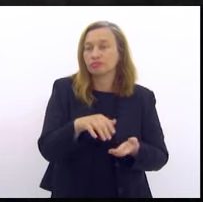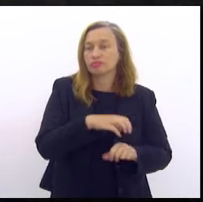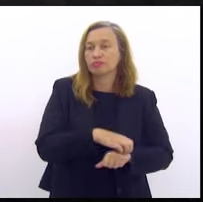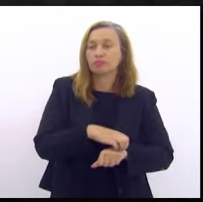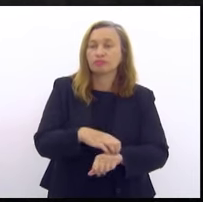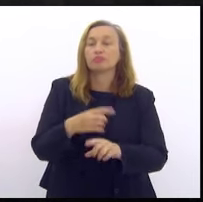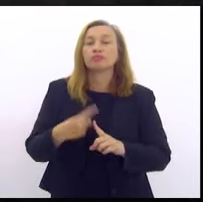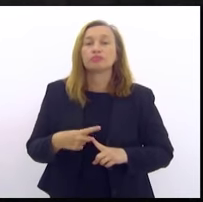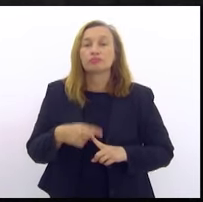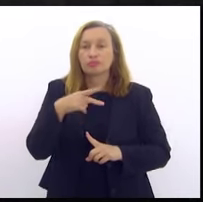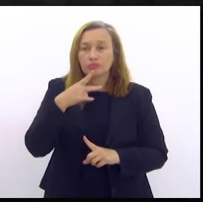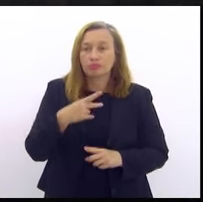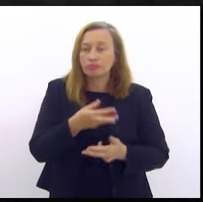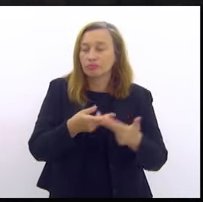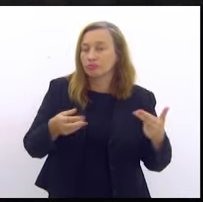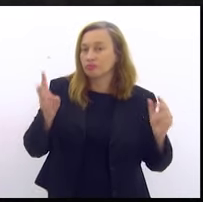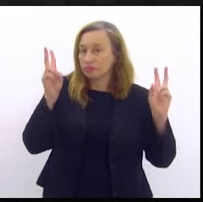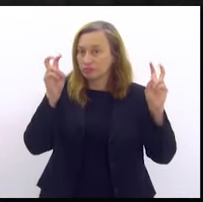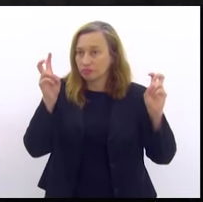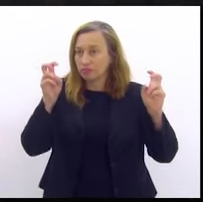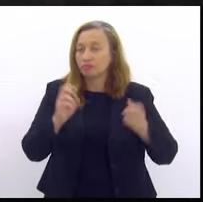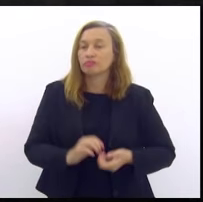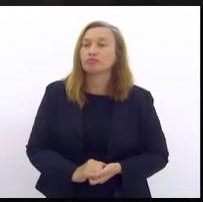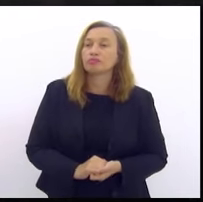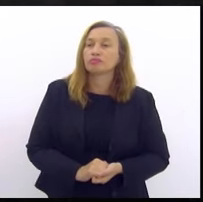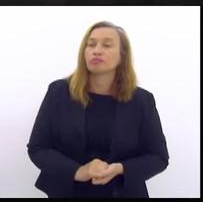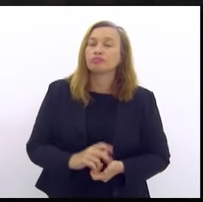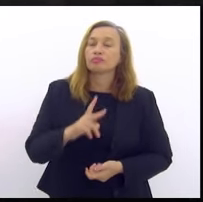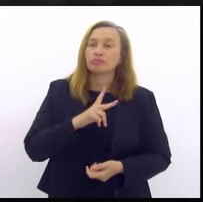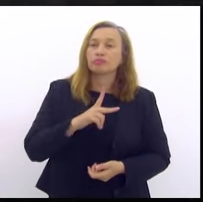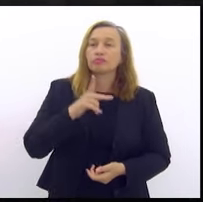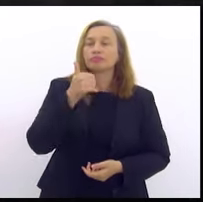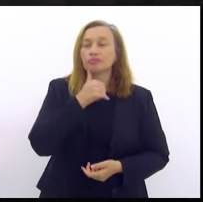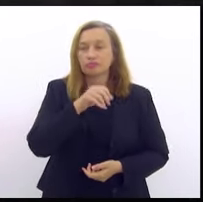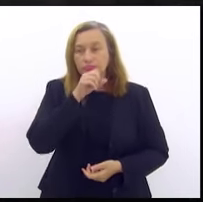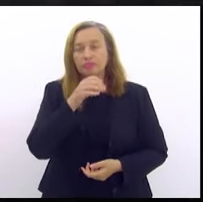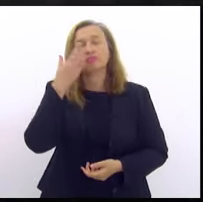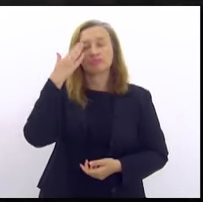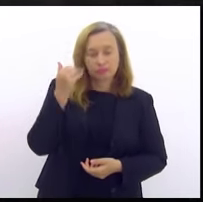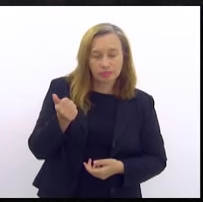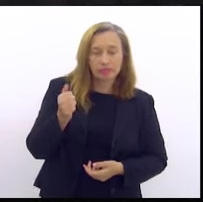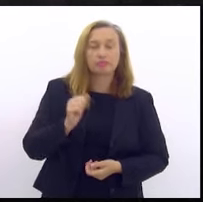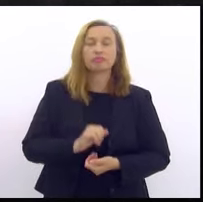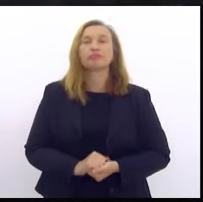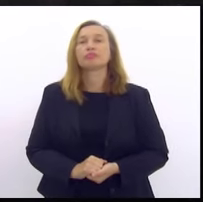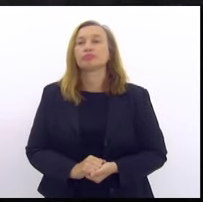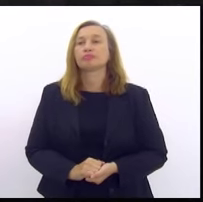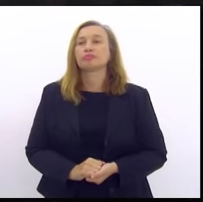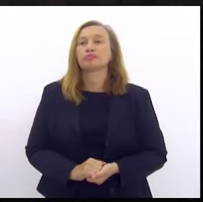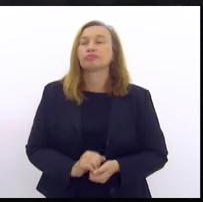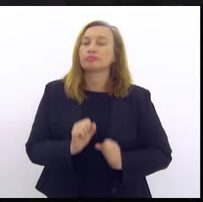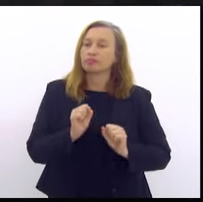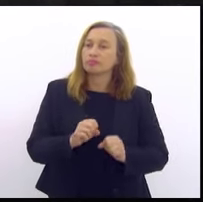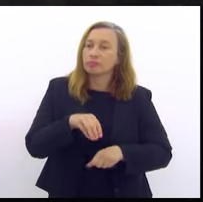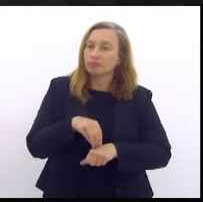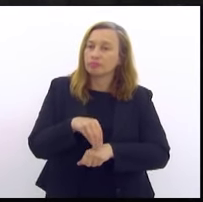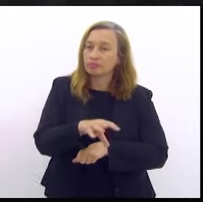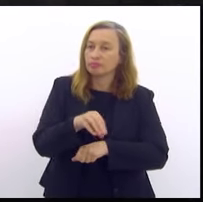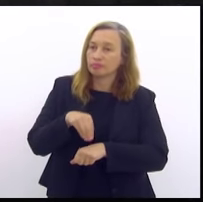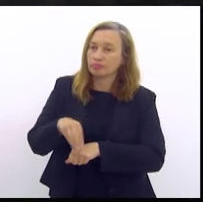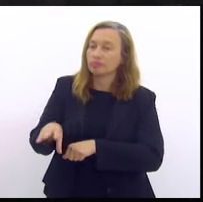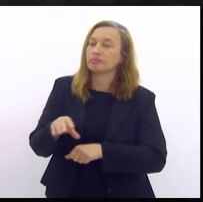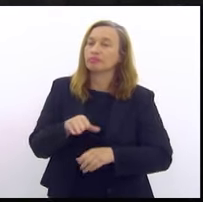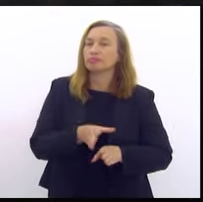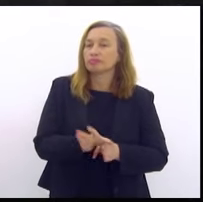tem várias situações que as próprias mães sabem e que as mães podem estar indicando e